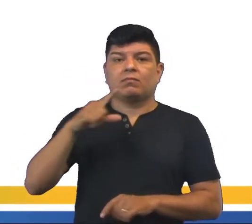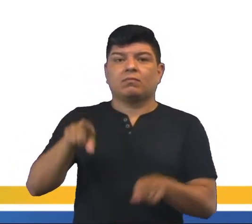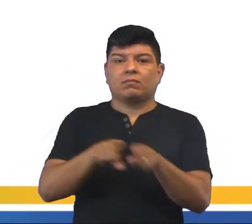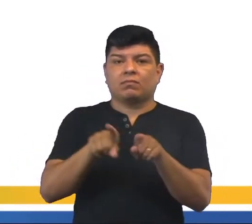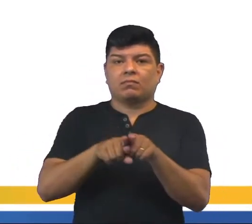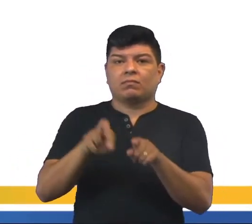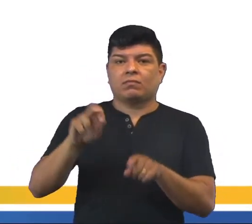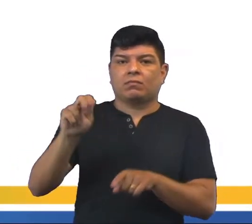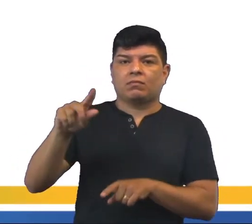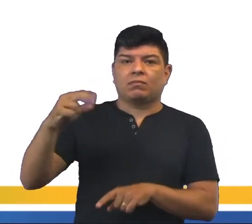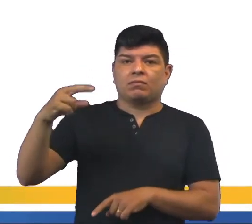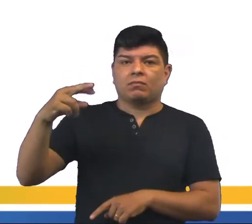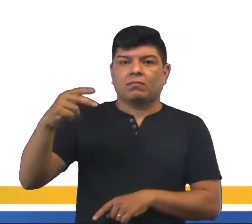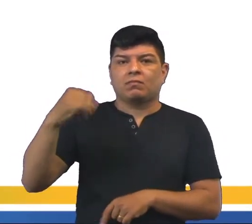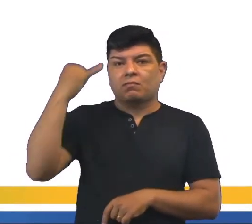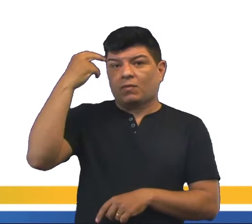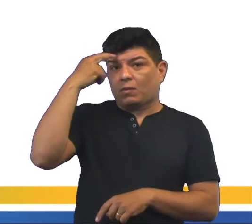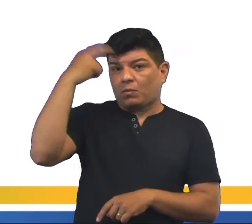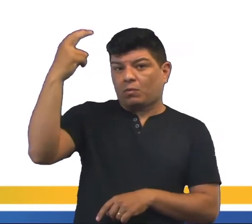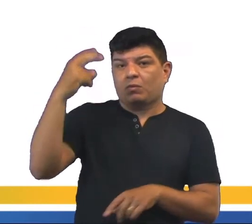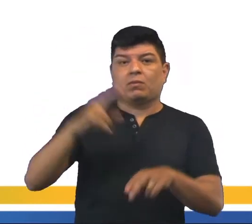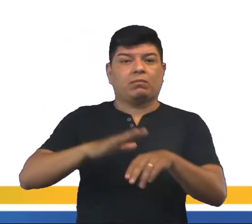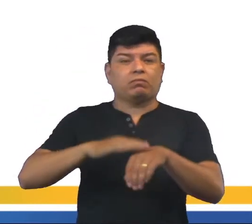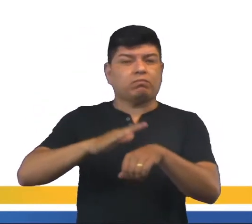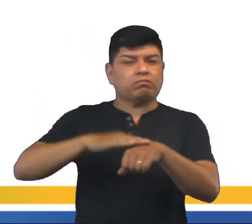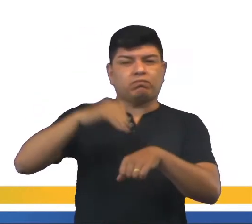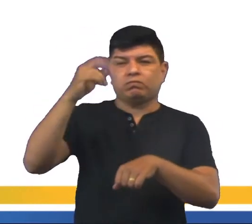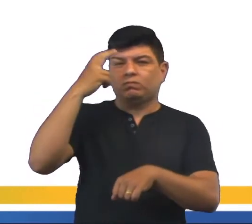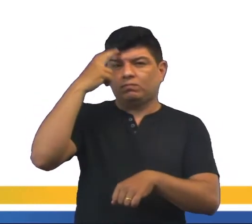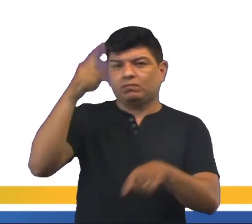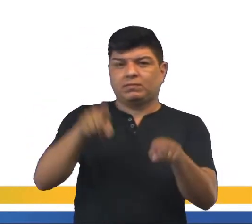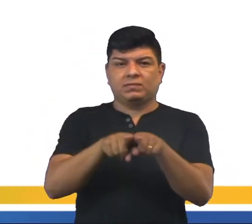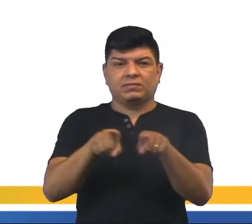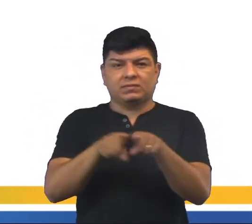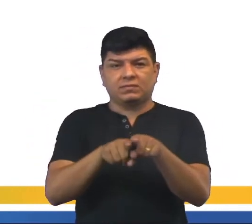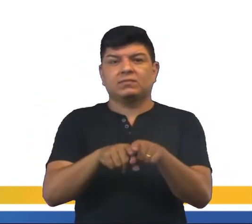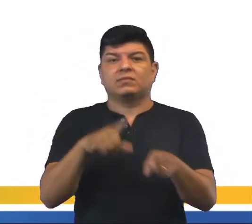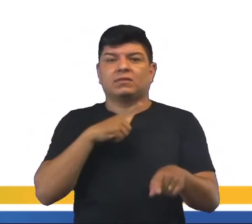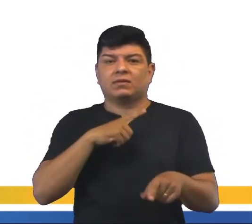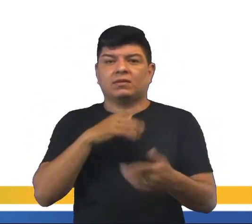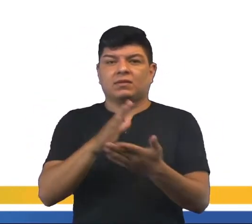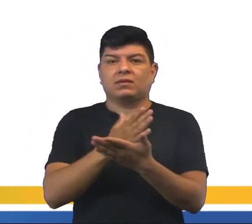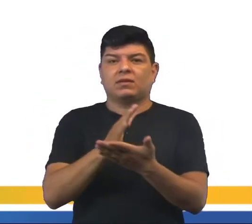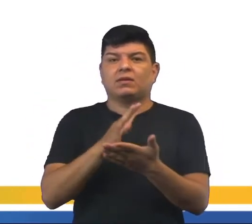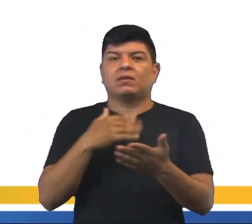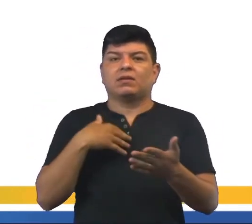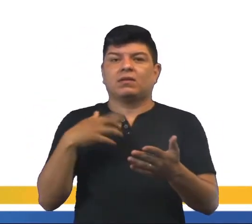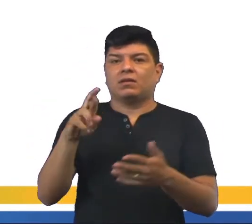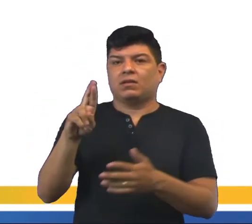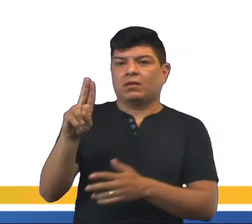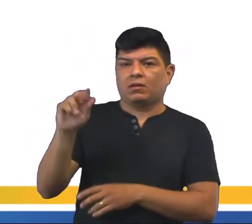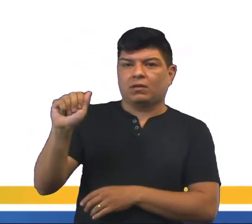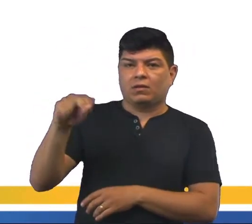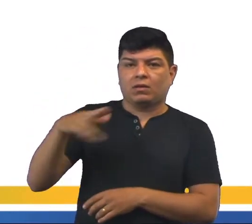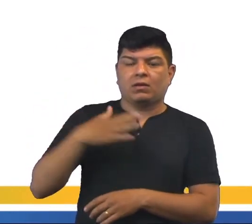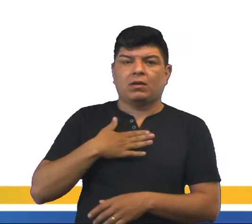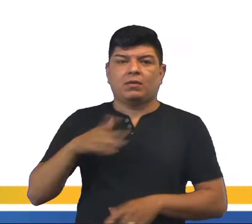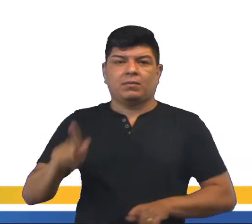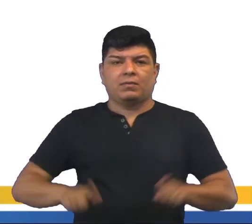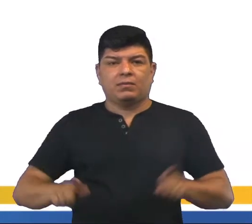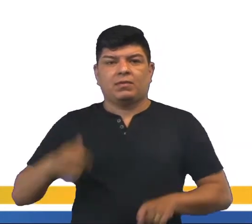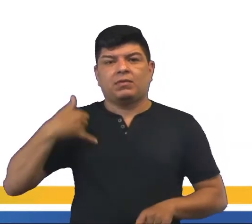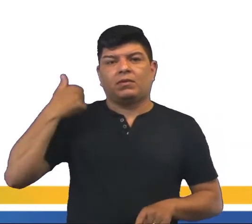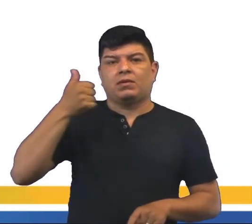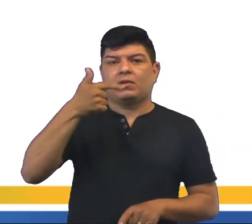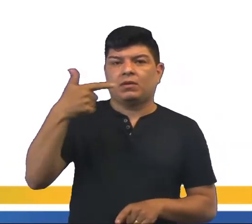anos. Juan e seu irmão são muito inteligentes. Sua mamãe é muito inteligente também. Ou seja, aqui nós temos alguma fase, ele é o Juan, né? O Juan é meu primo, ele tem